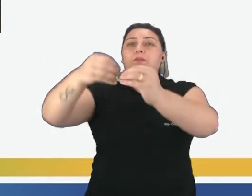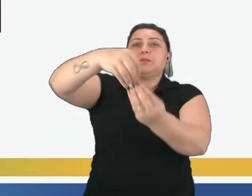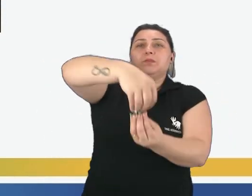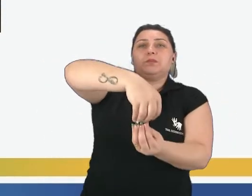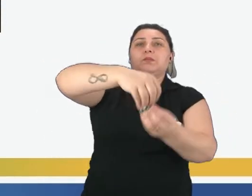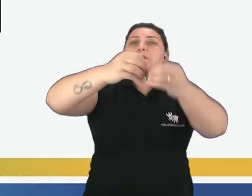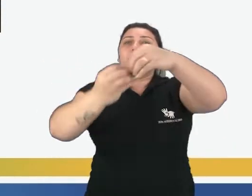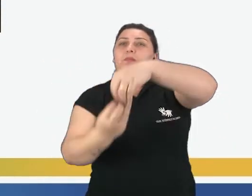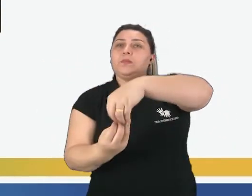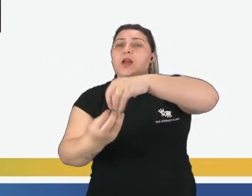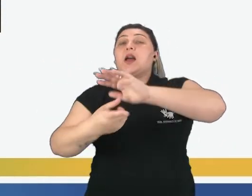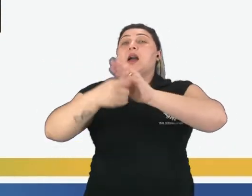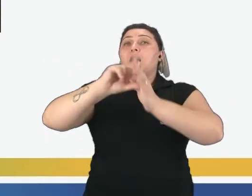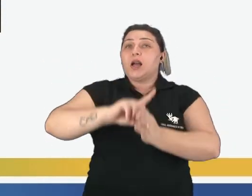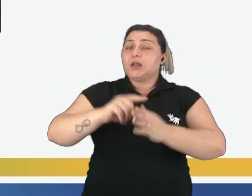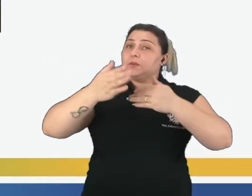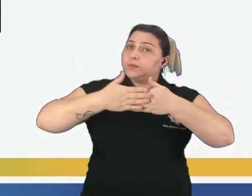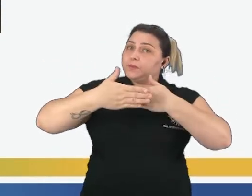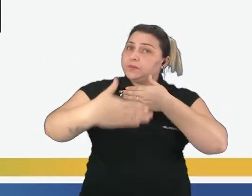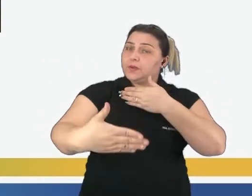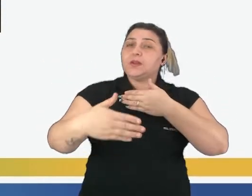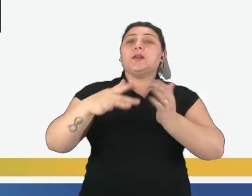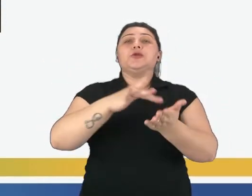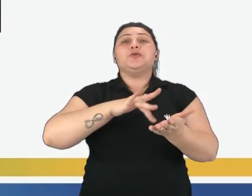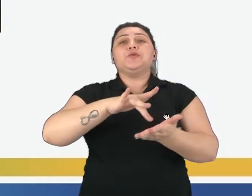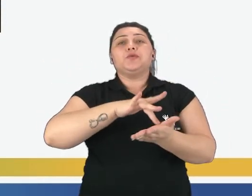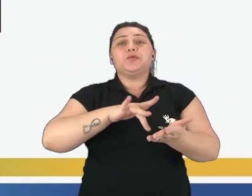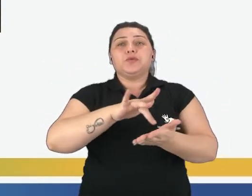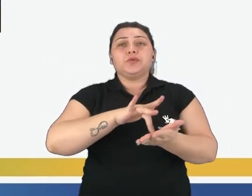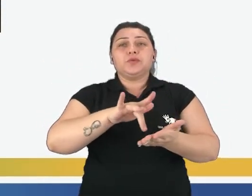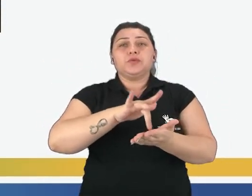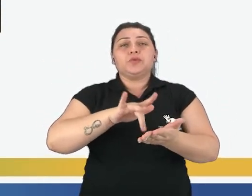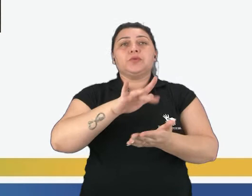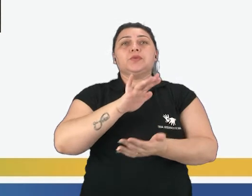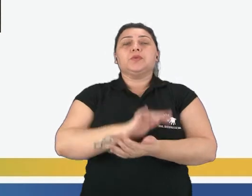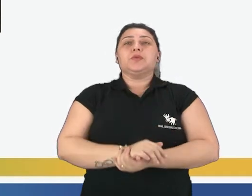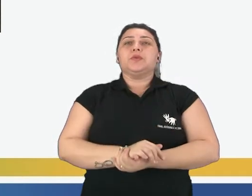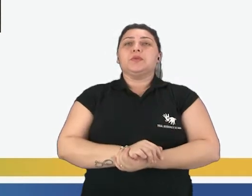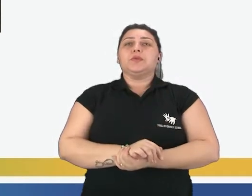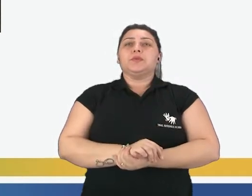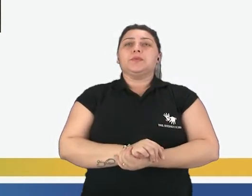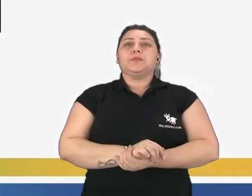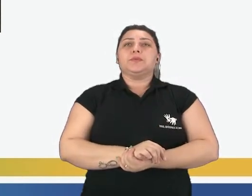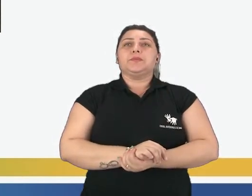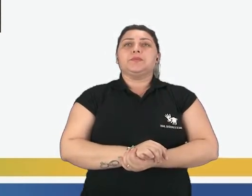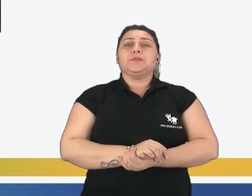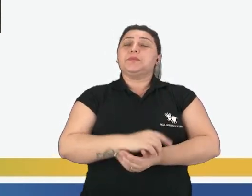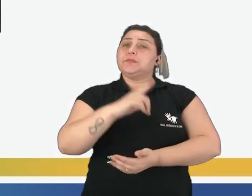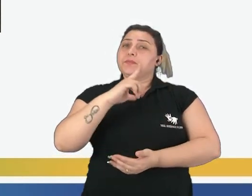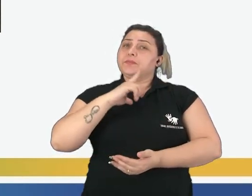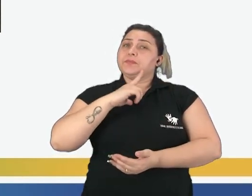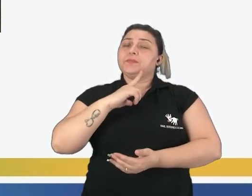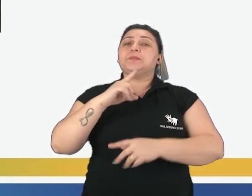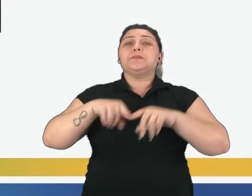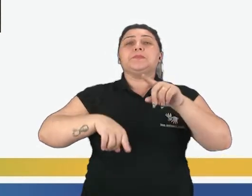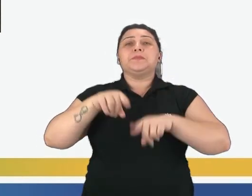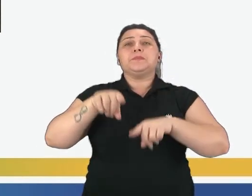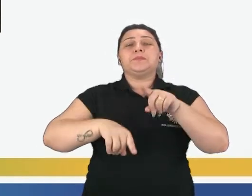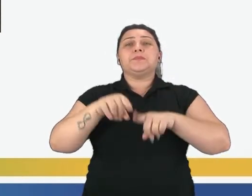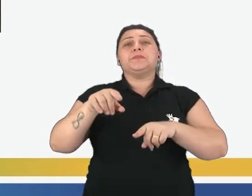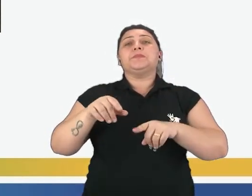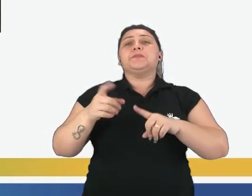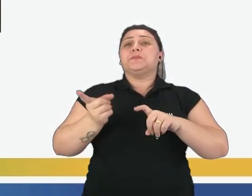ampulheta, pessoal. Antes da gente partir para a parte digital, Tudo que existia de ferramenta, inclusive